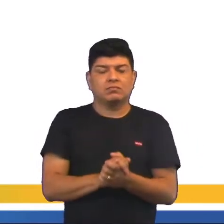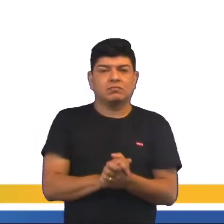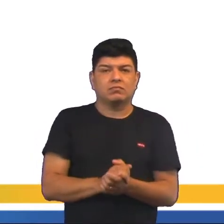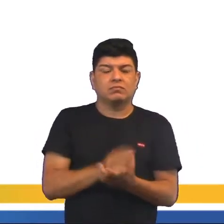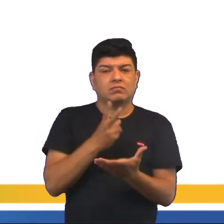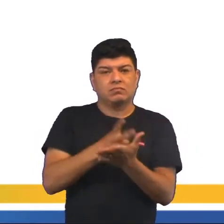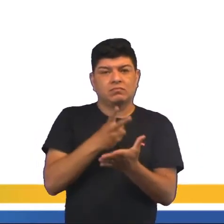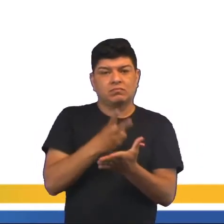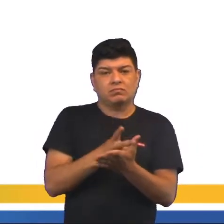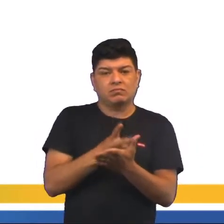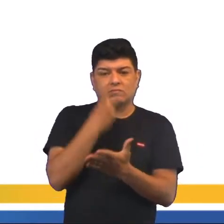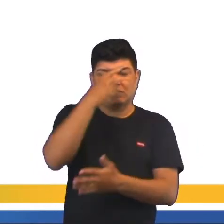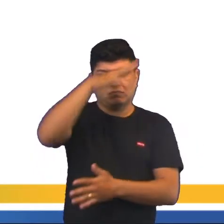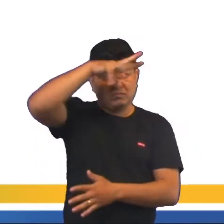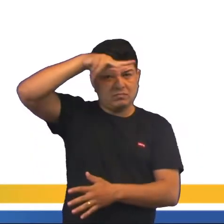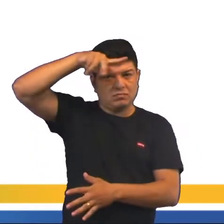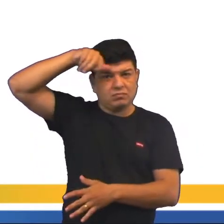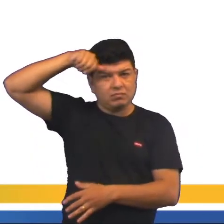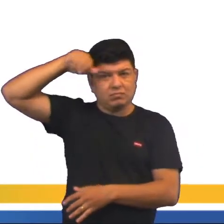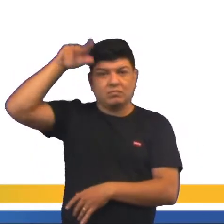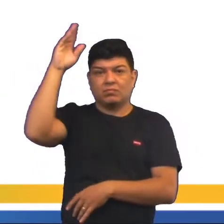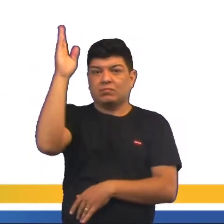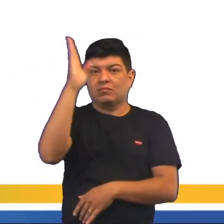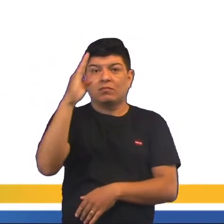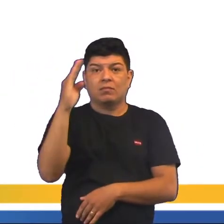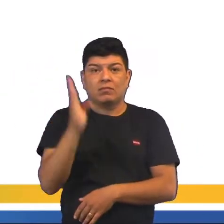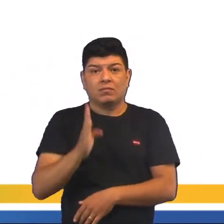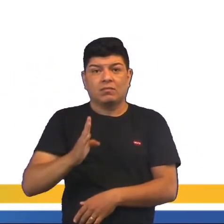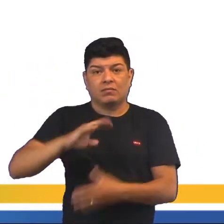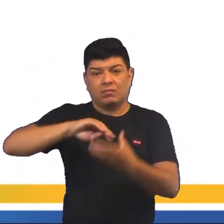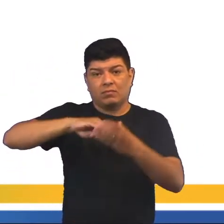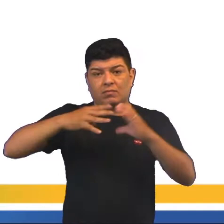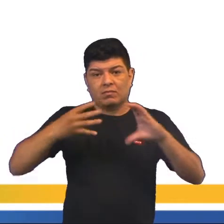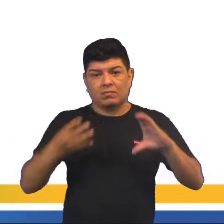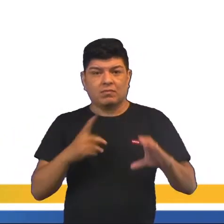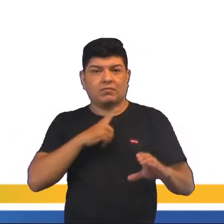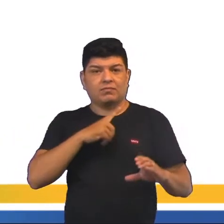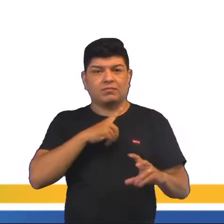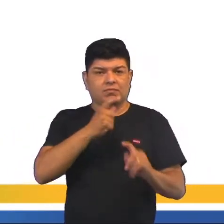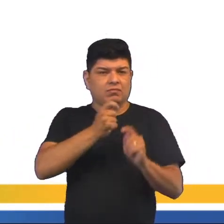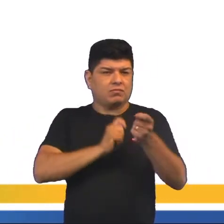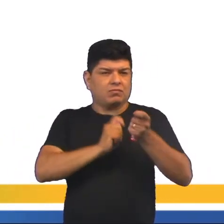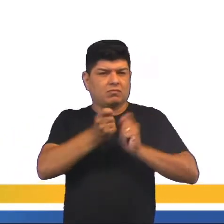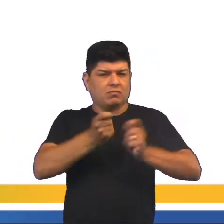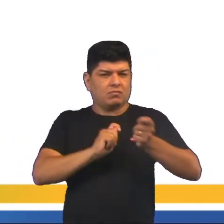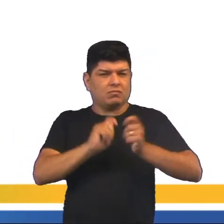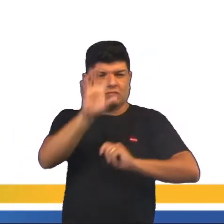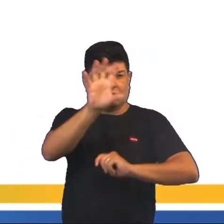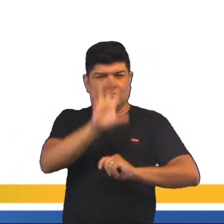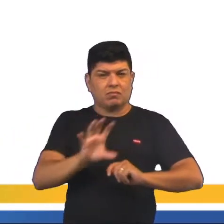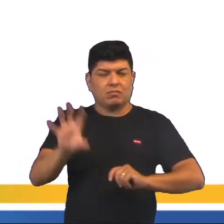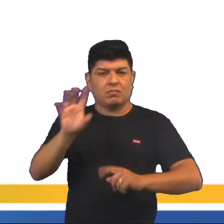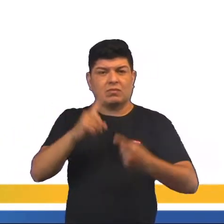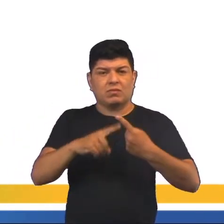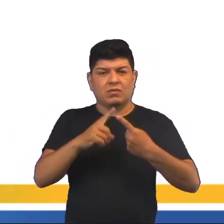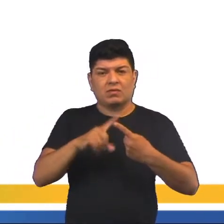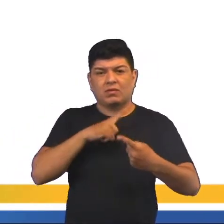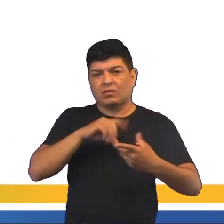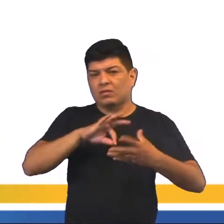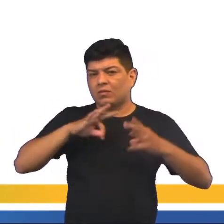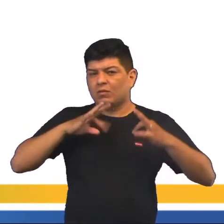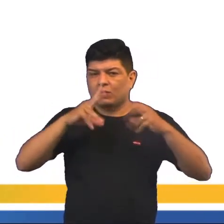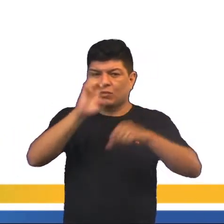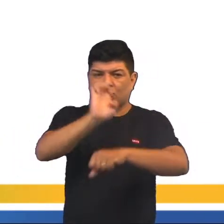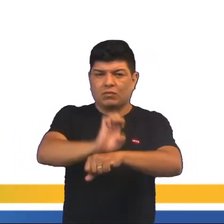você fala de Amazônia brasileira, ela tem essa característica de domínio morfoclimático porque tem características,